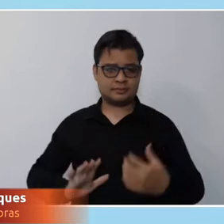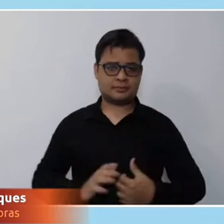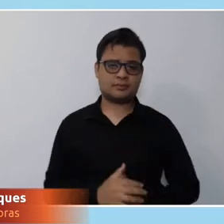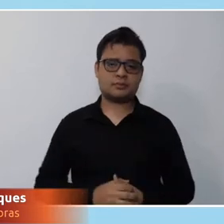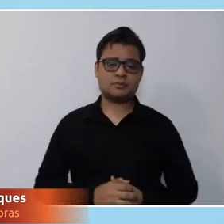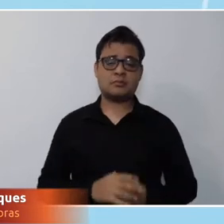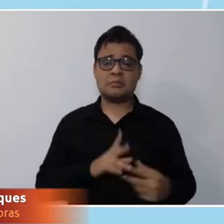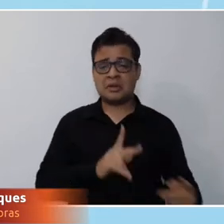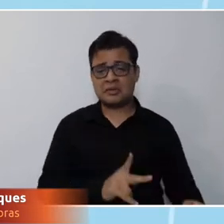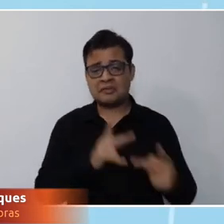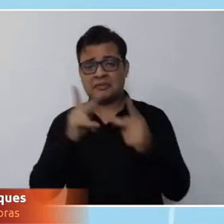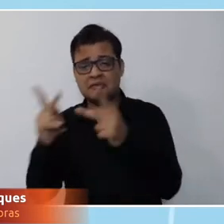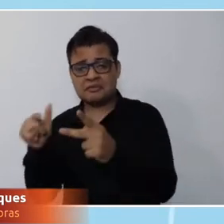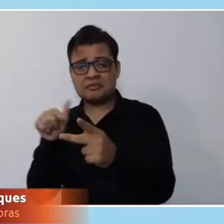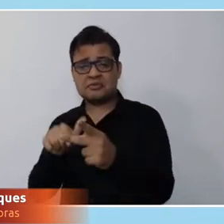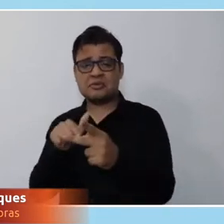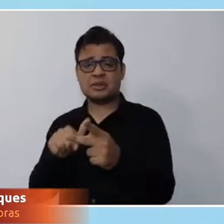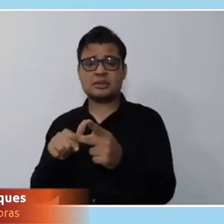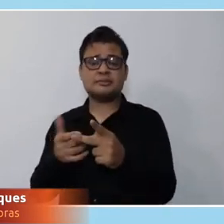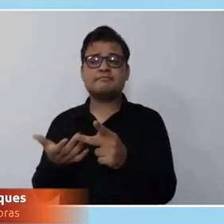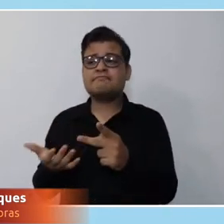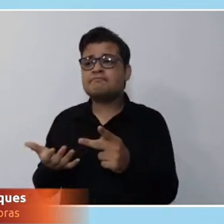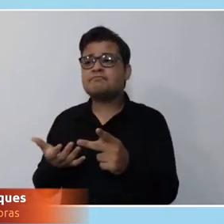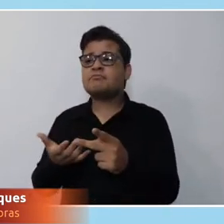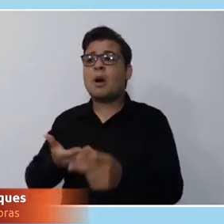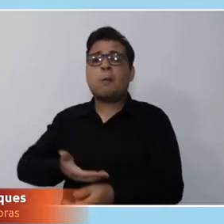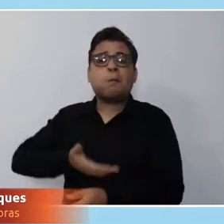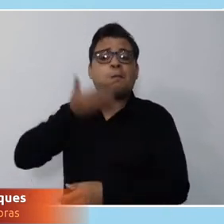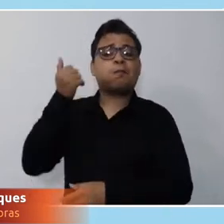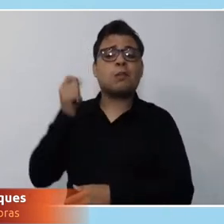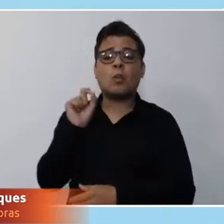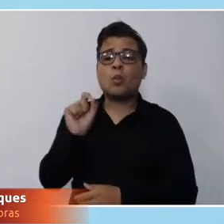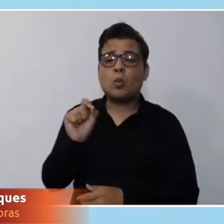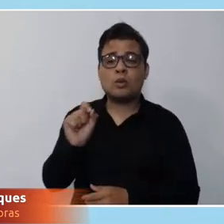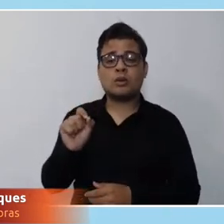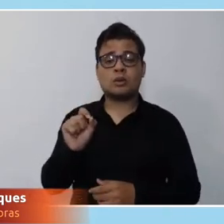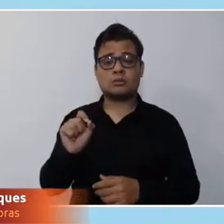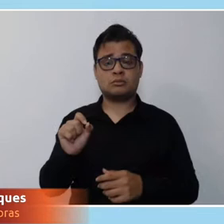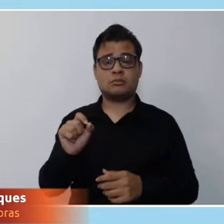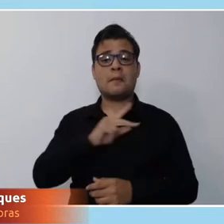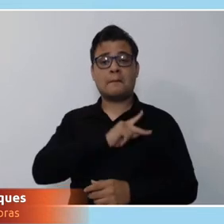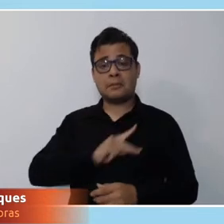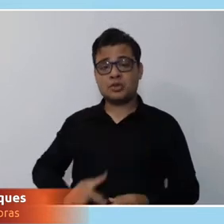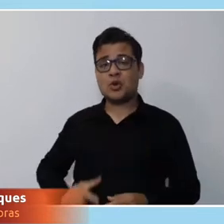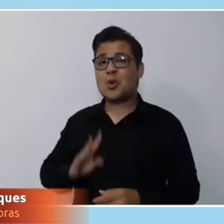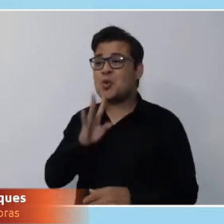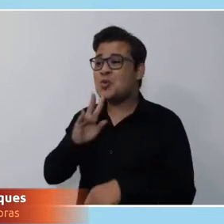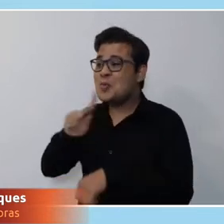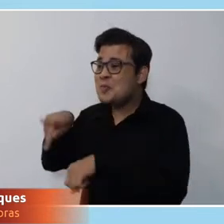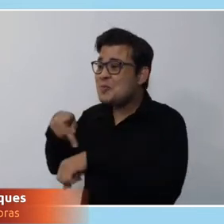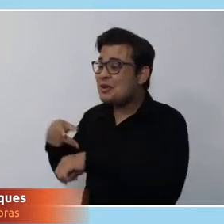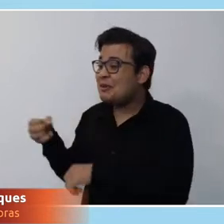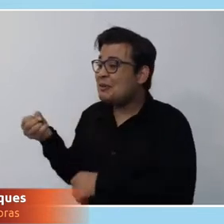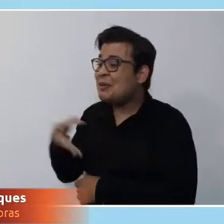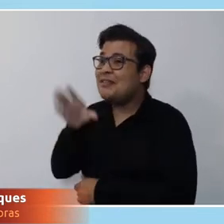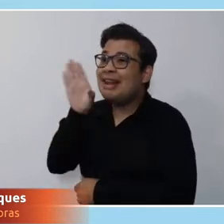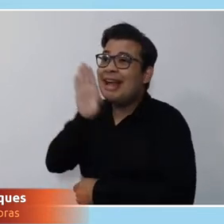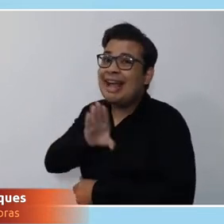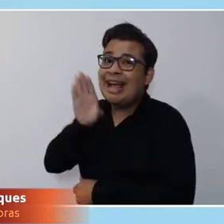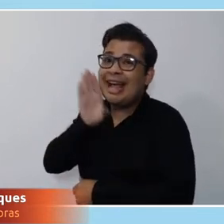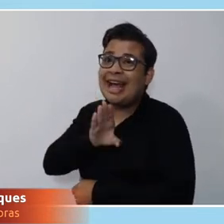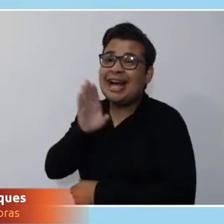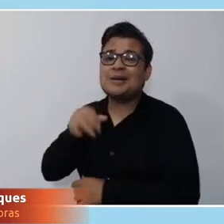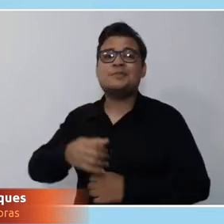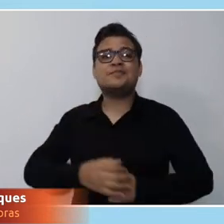visita, o que a gente pode tirar de benefício é que o presidente conheceu um país novo, fez uma